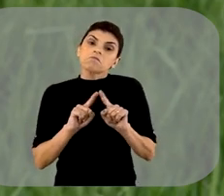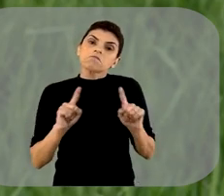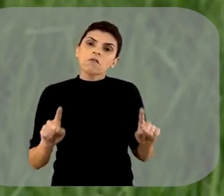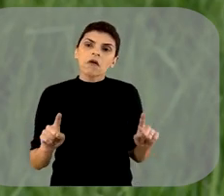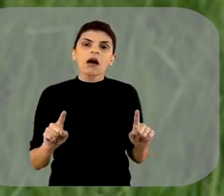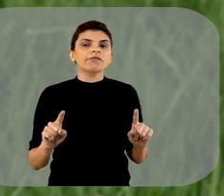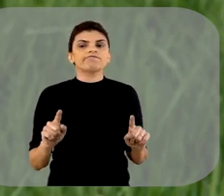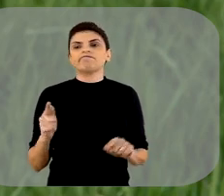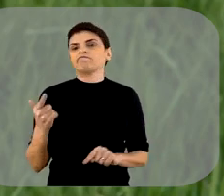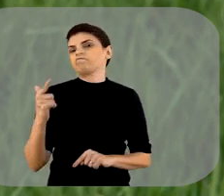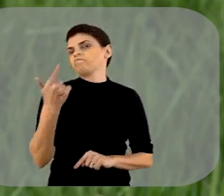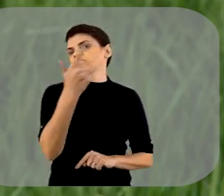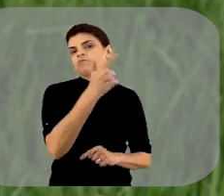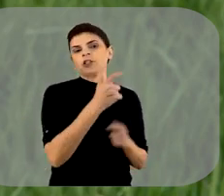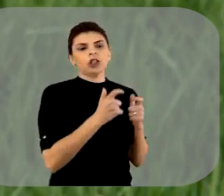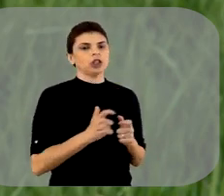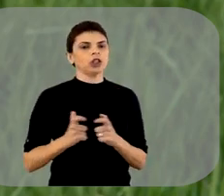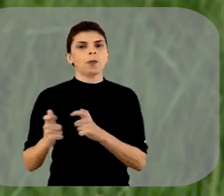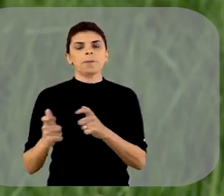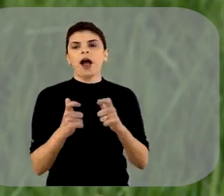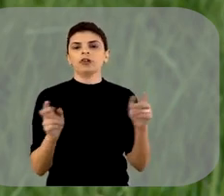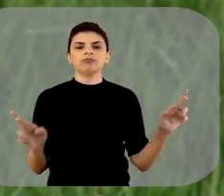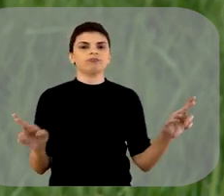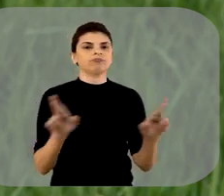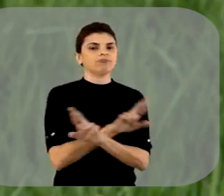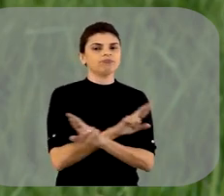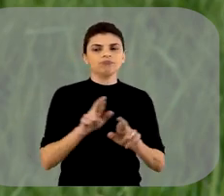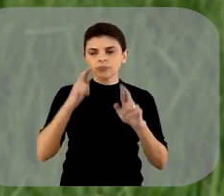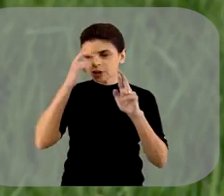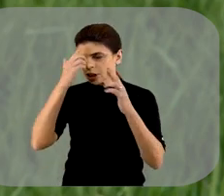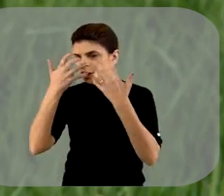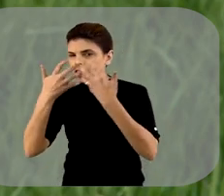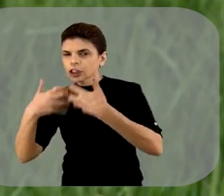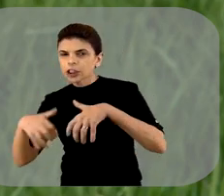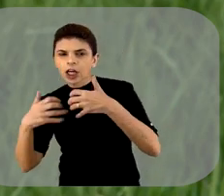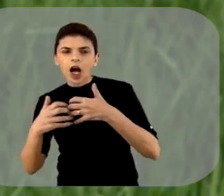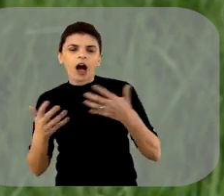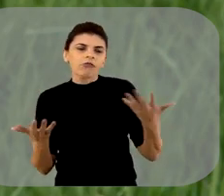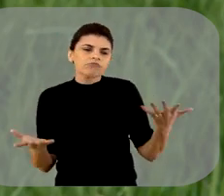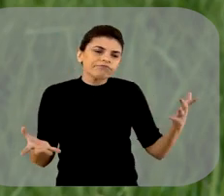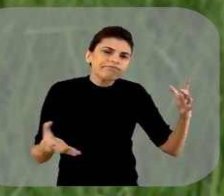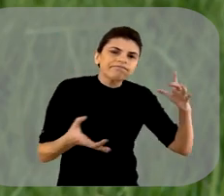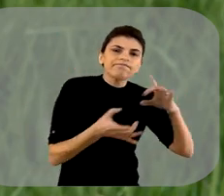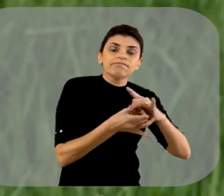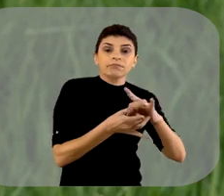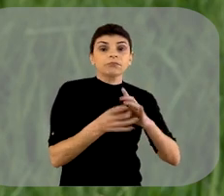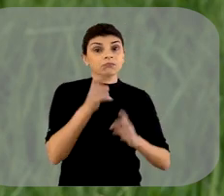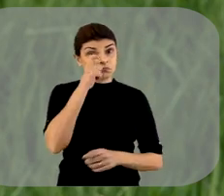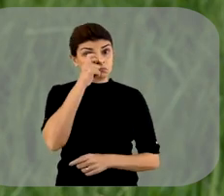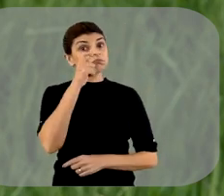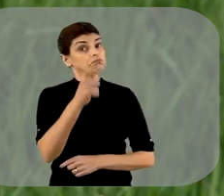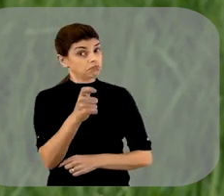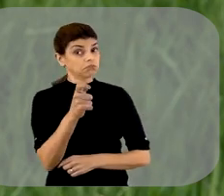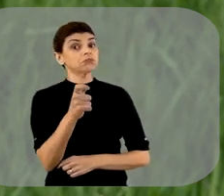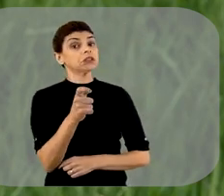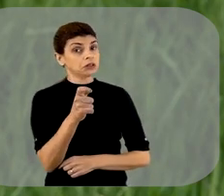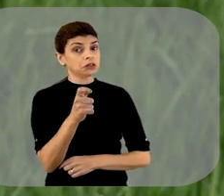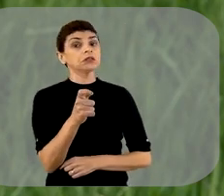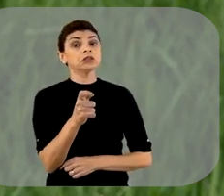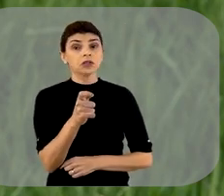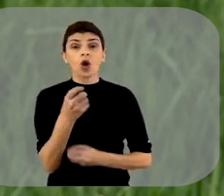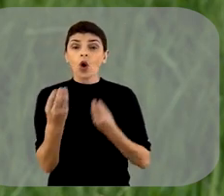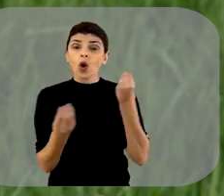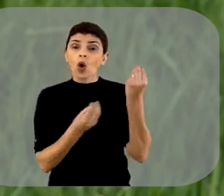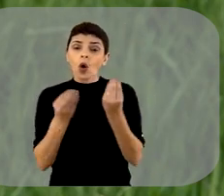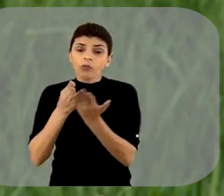isso não tem um espaço para a gente fazer esse diálogo, essa reflexão, uma integração. É interessante isso, como